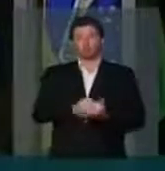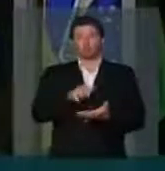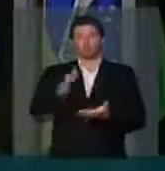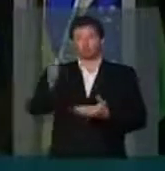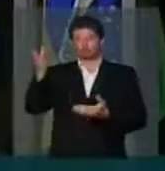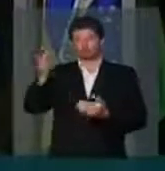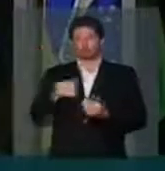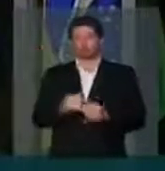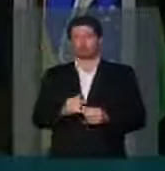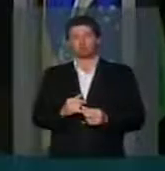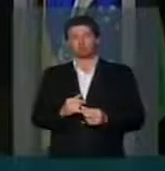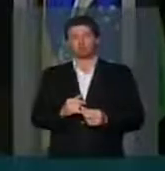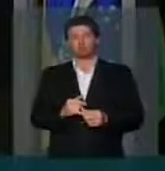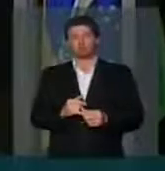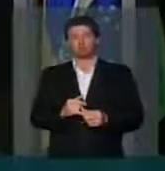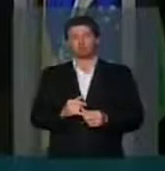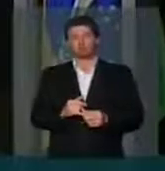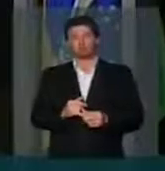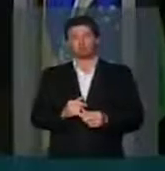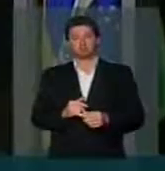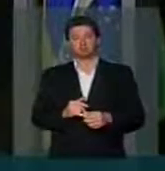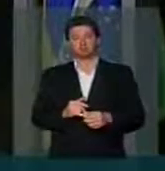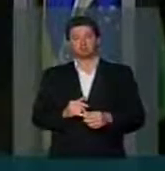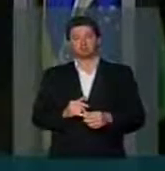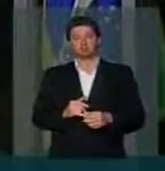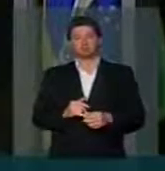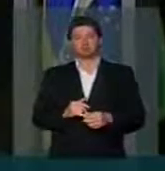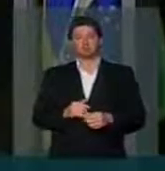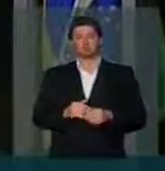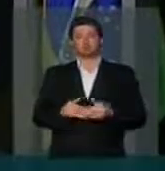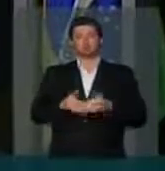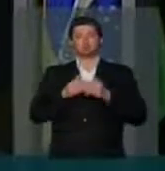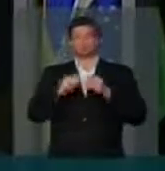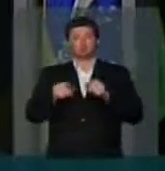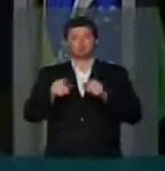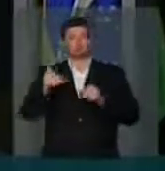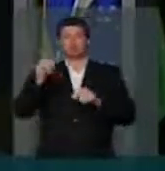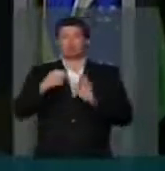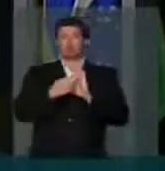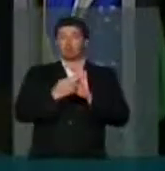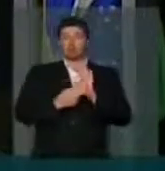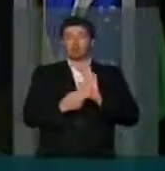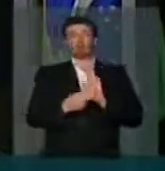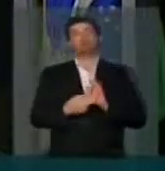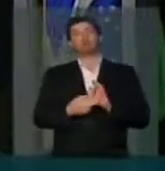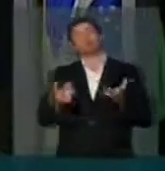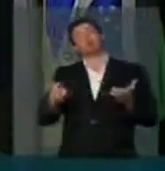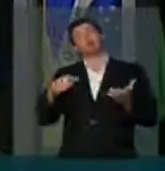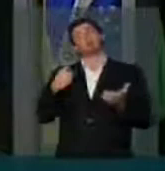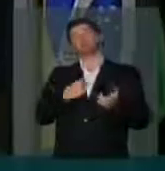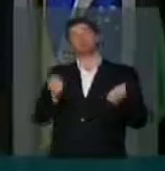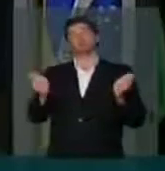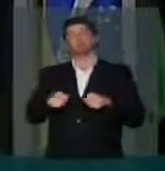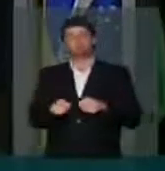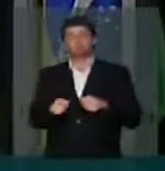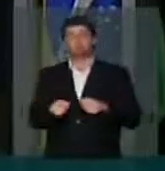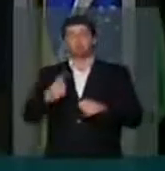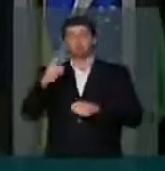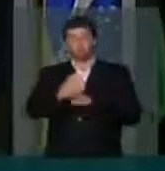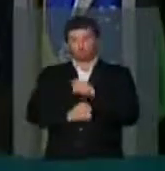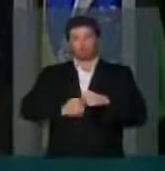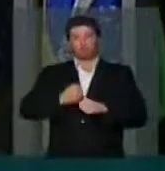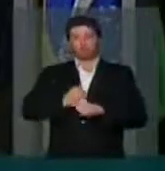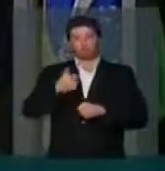mesa diretora do Congresso Nacional, para que isso se torne uma norma e possamos aí, a cada ano